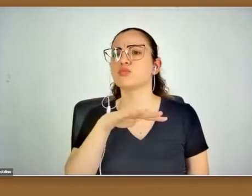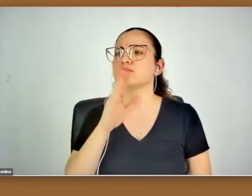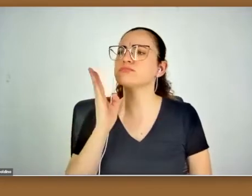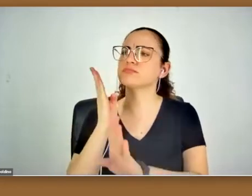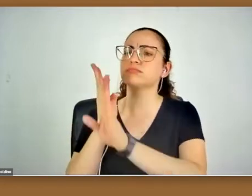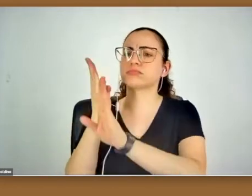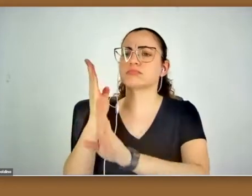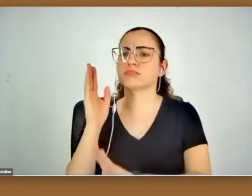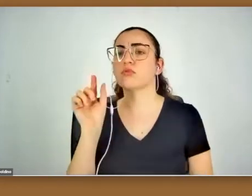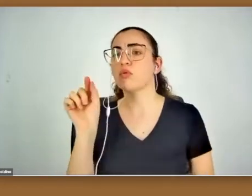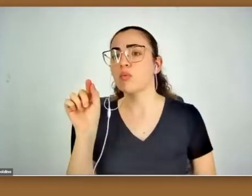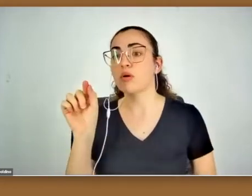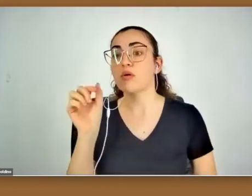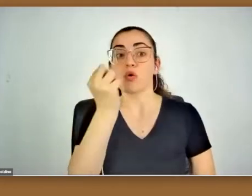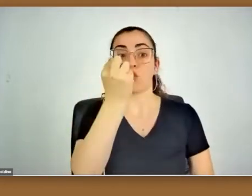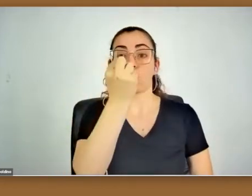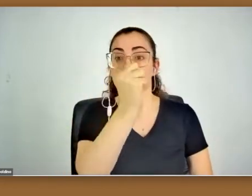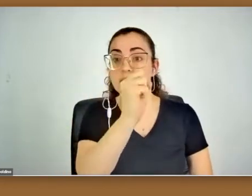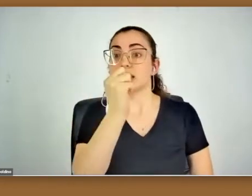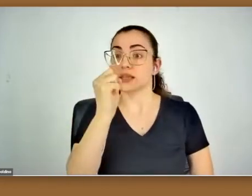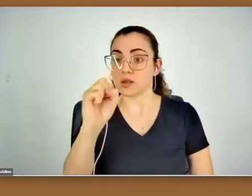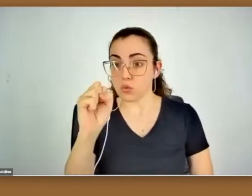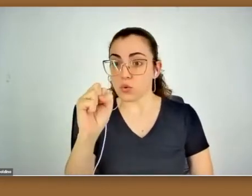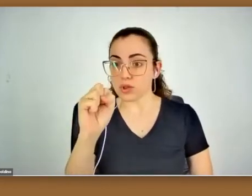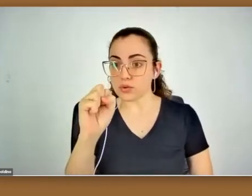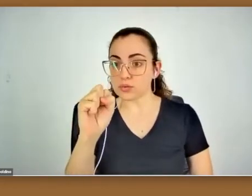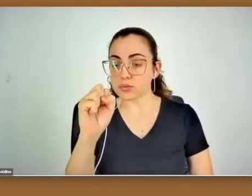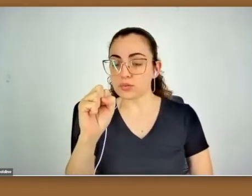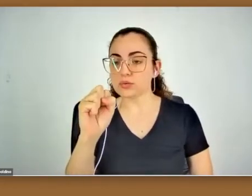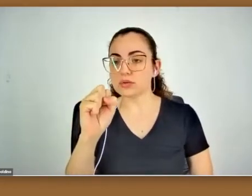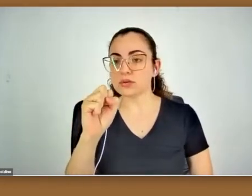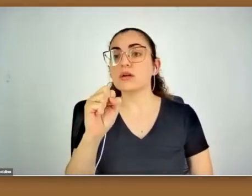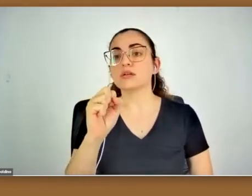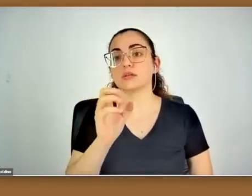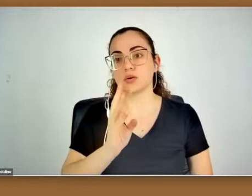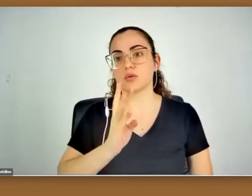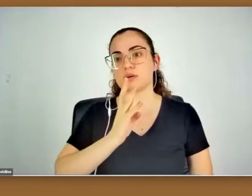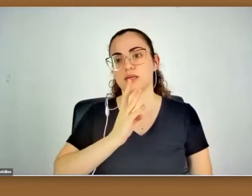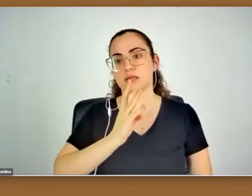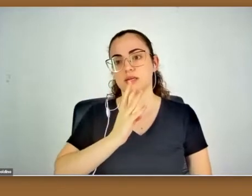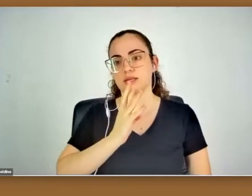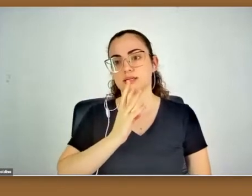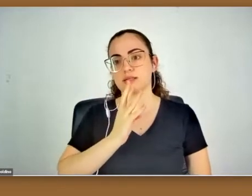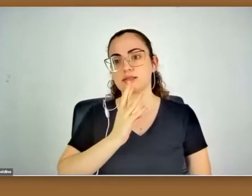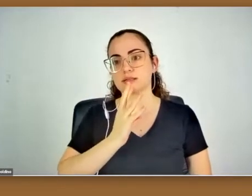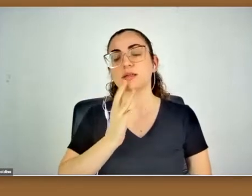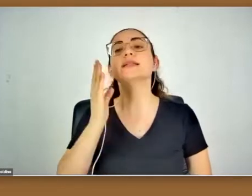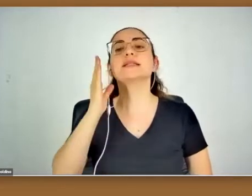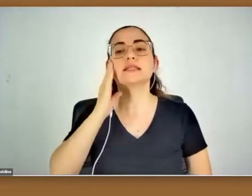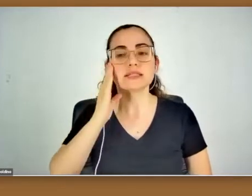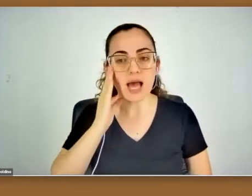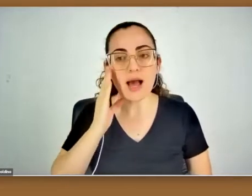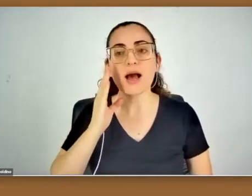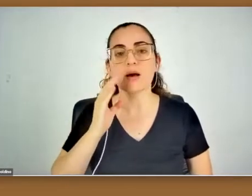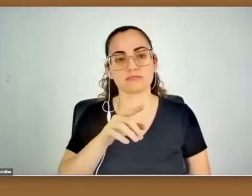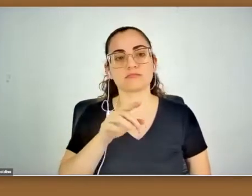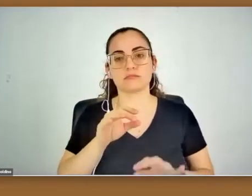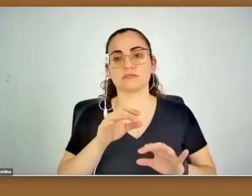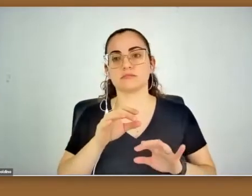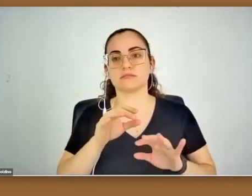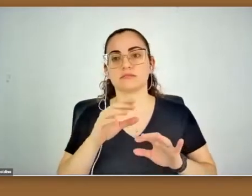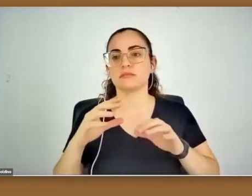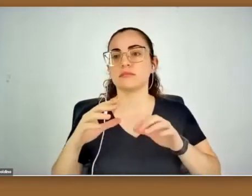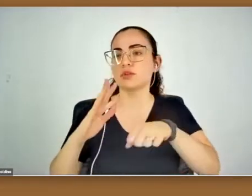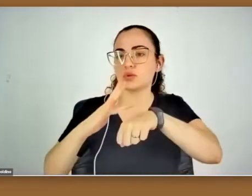que comprovadamente a gente já sabe que eles têm capacidade de transmitir um patógeno. E quando eu falo patógeno,